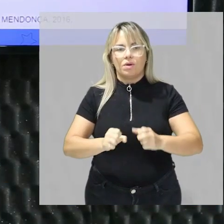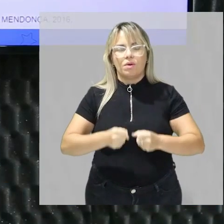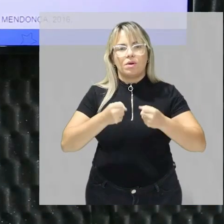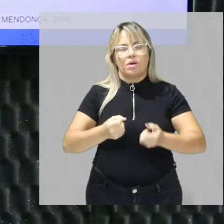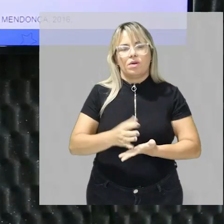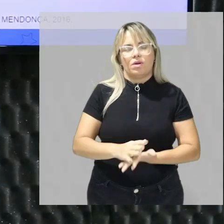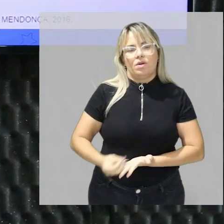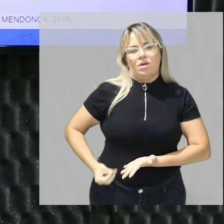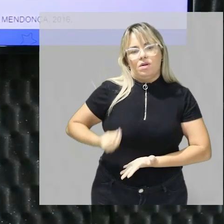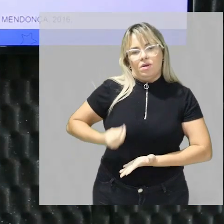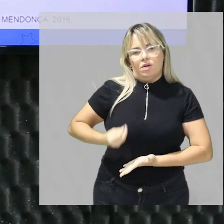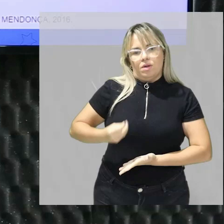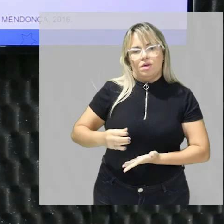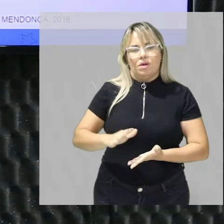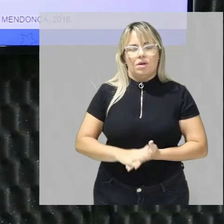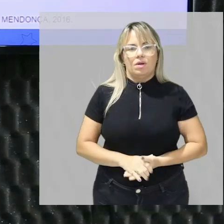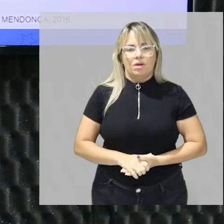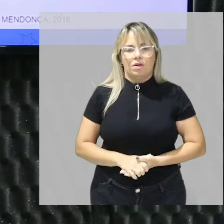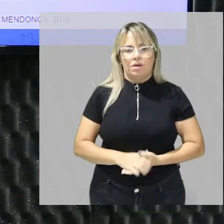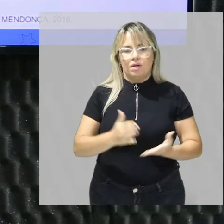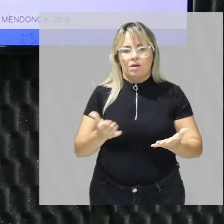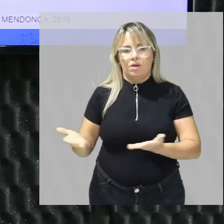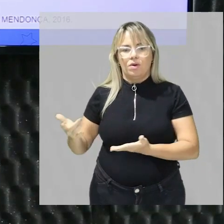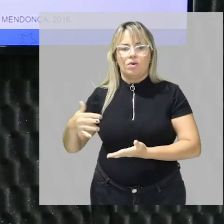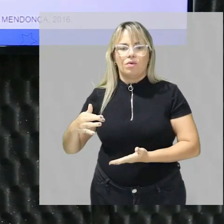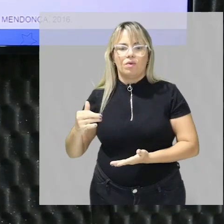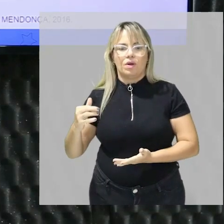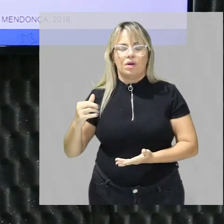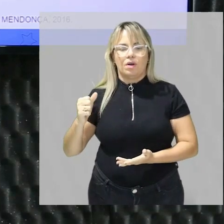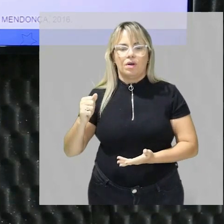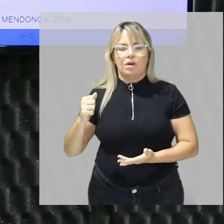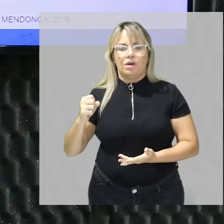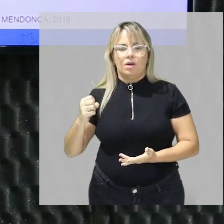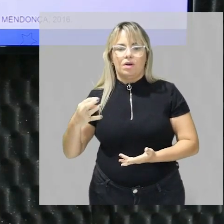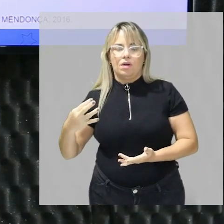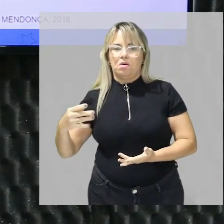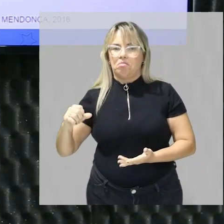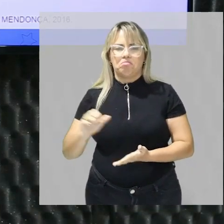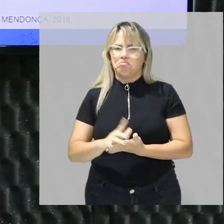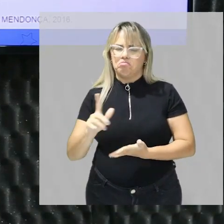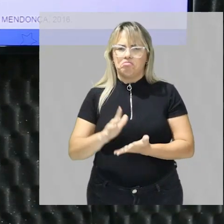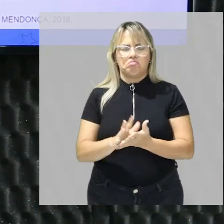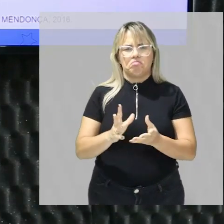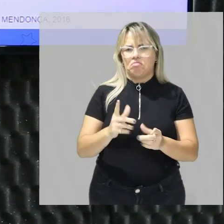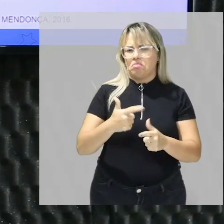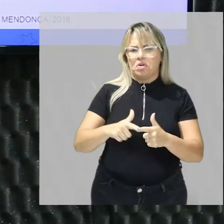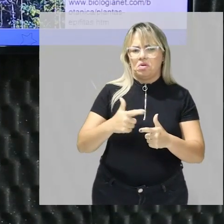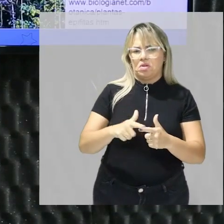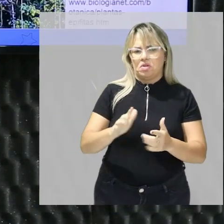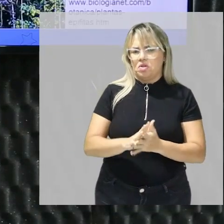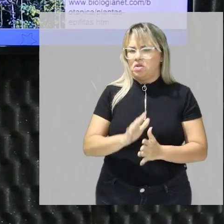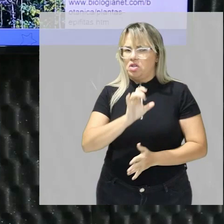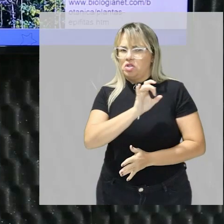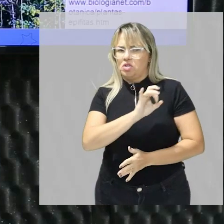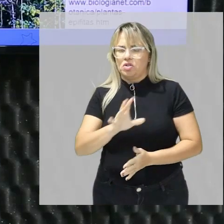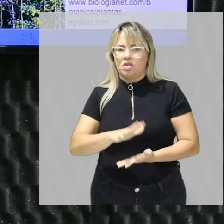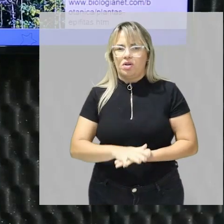dele, tá? Então, o Fieraster não vai causar nenhum prejuízo ao pepino do mar, ele só quer morar ali dentro,